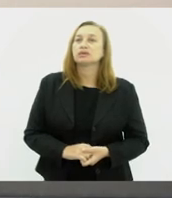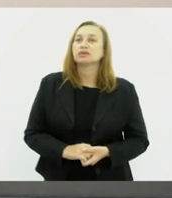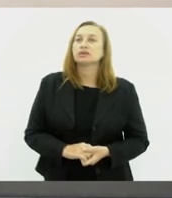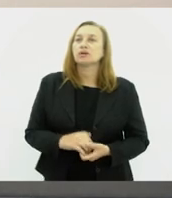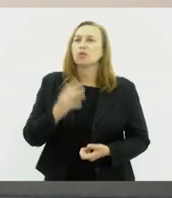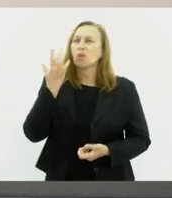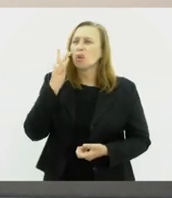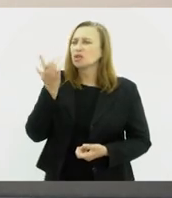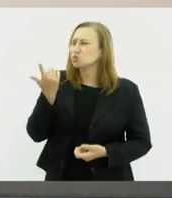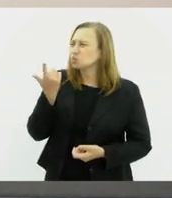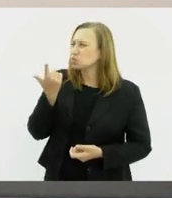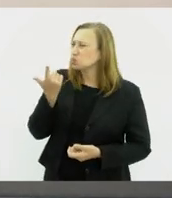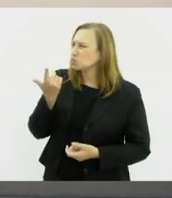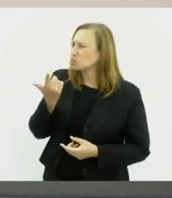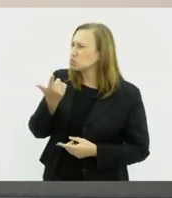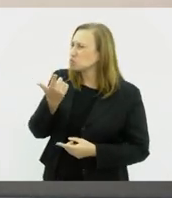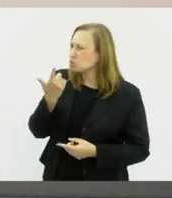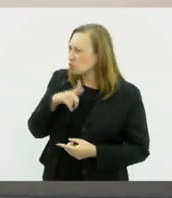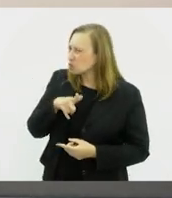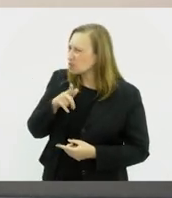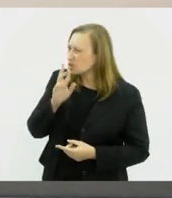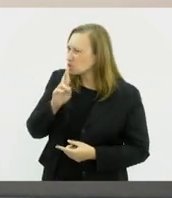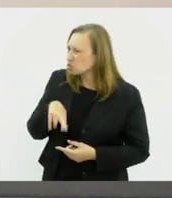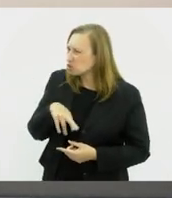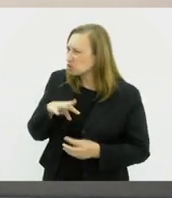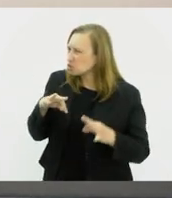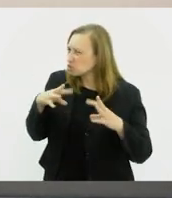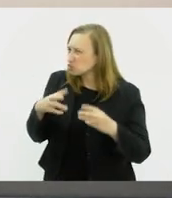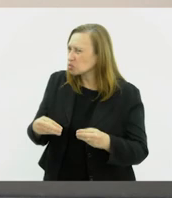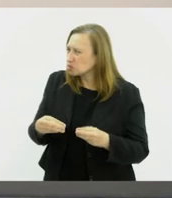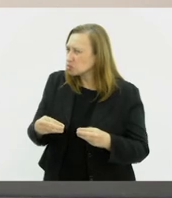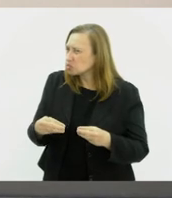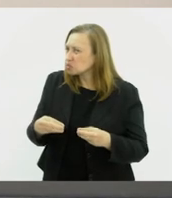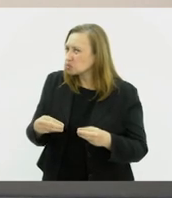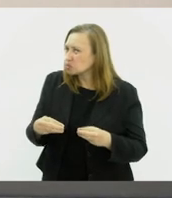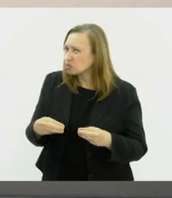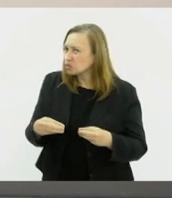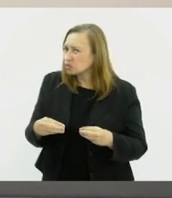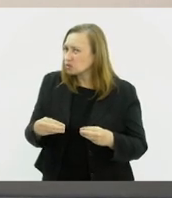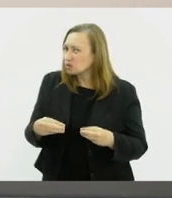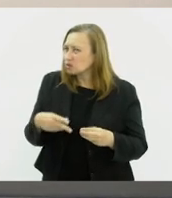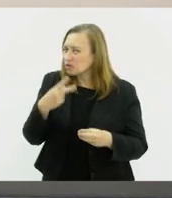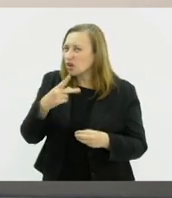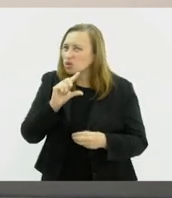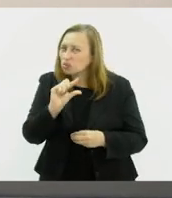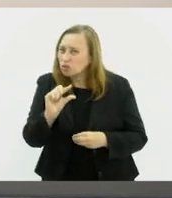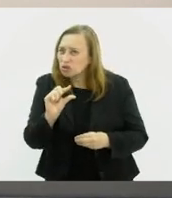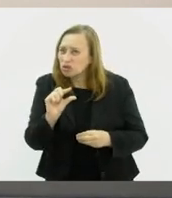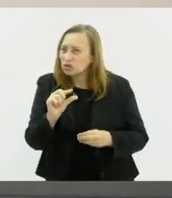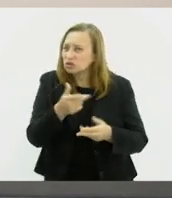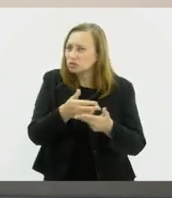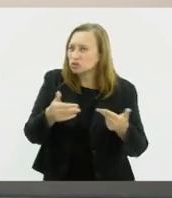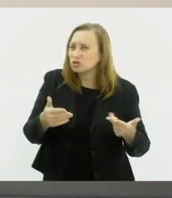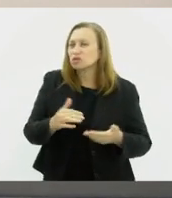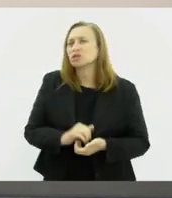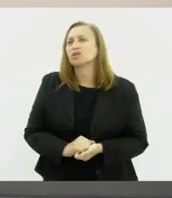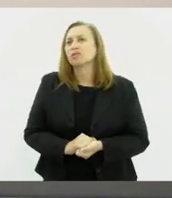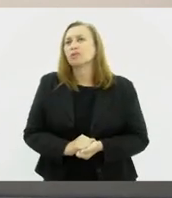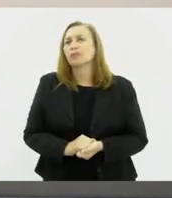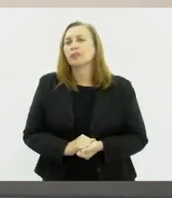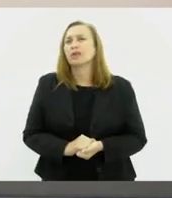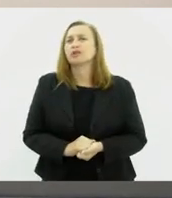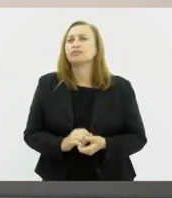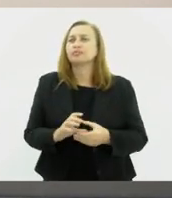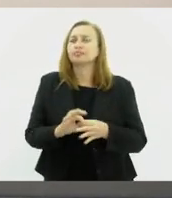eu consegui consegui falar todos aqui que comentaram né Um pouquinho sobre todosos que comentaram tá e a gente